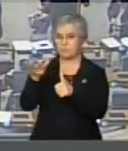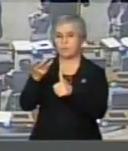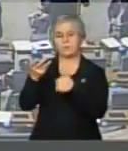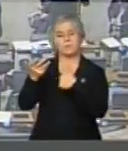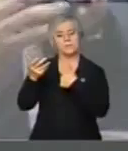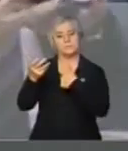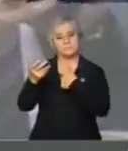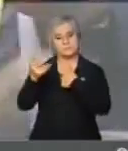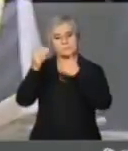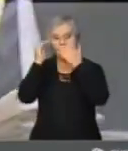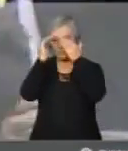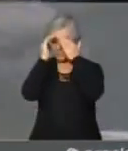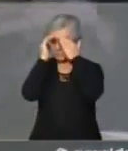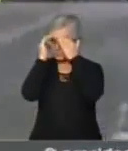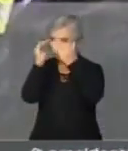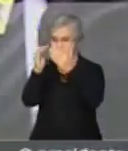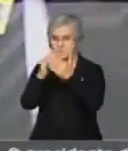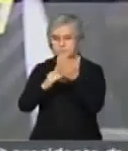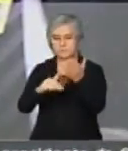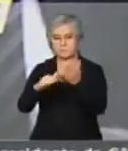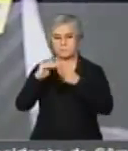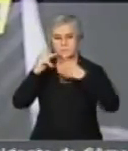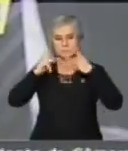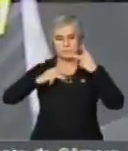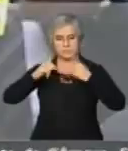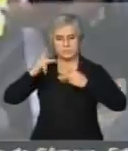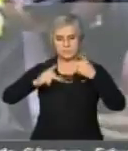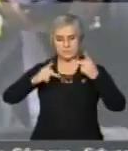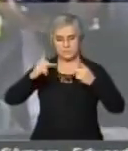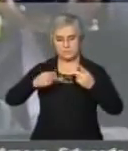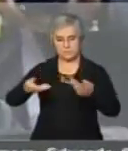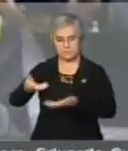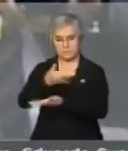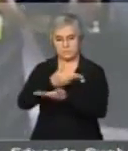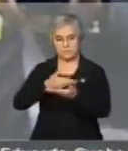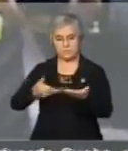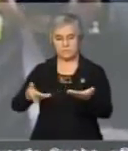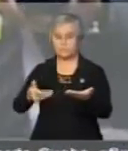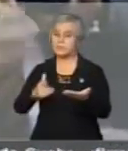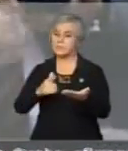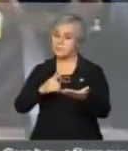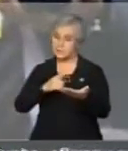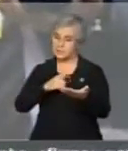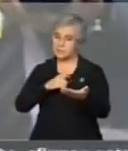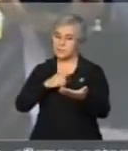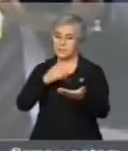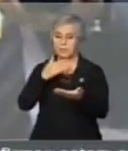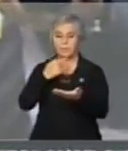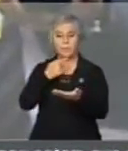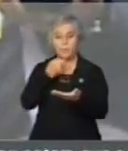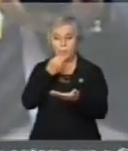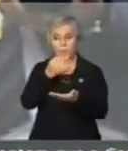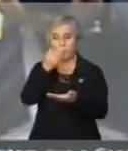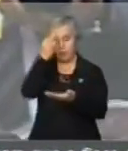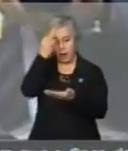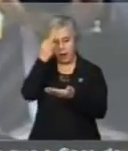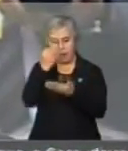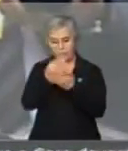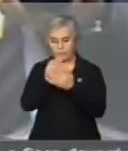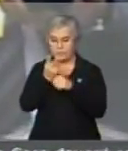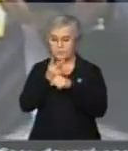respeito aos parlamentares que de boa fé procuraram